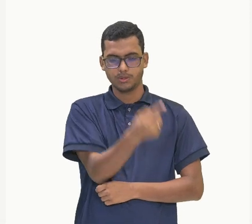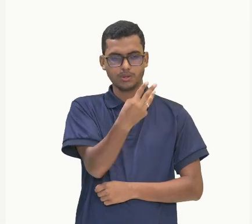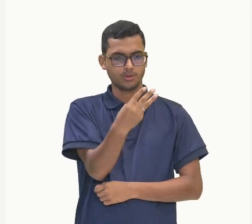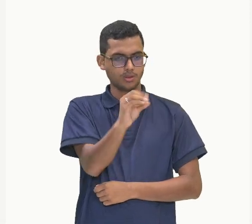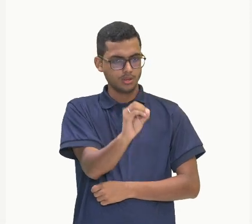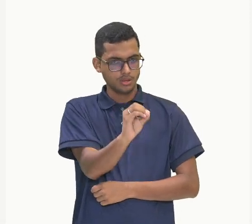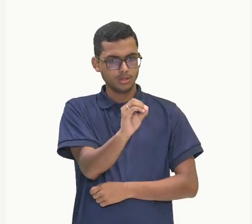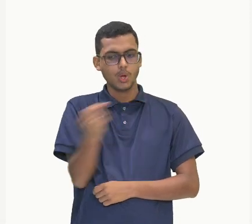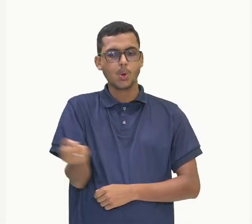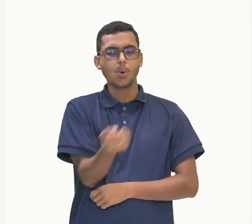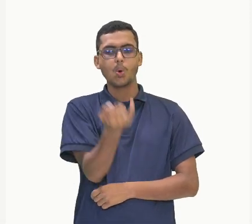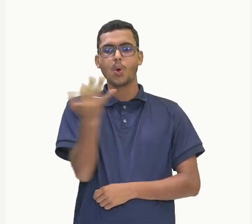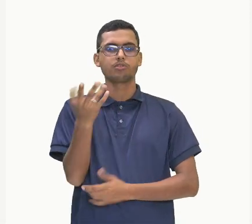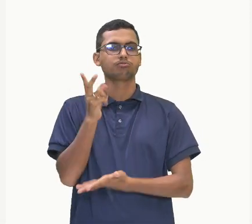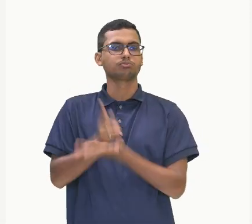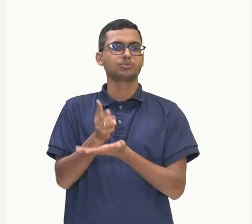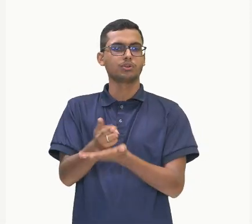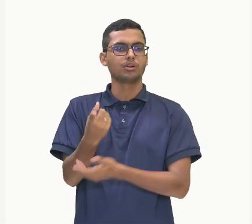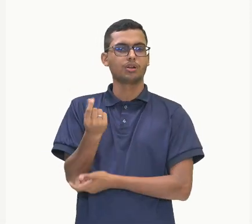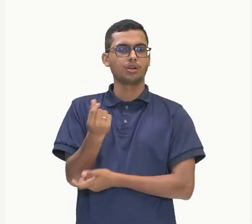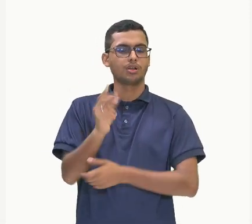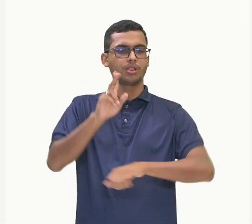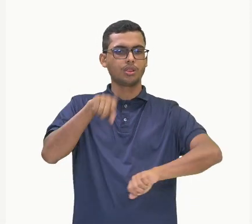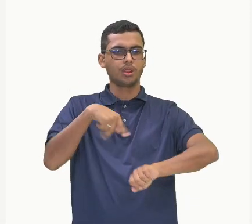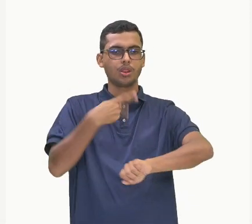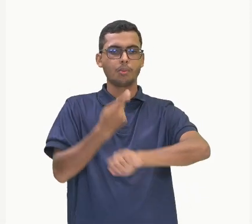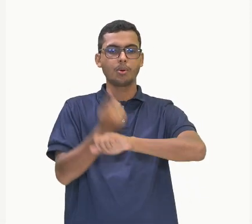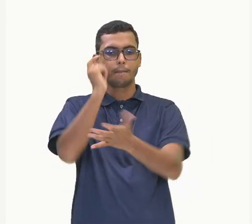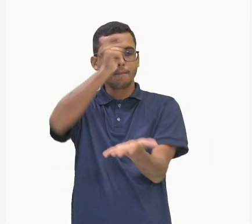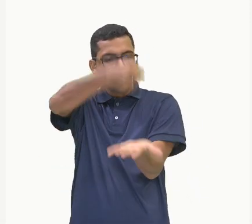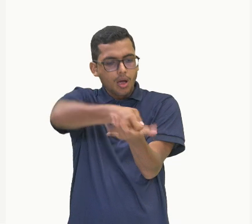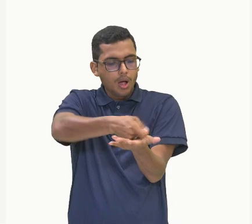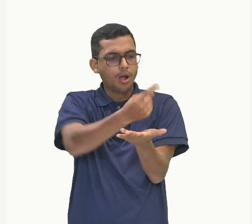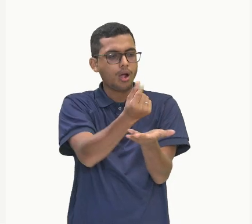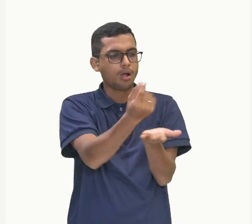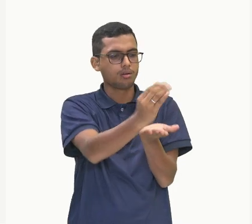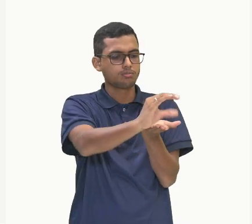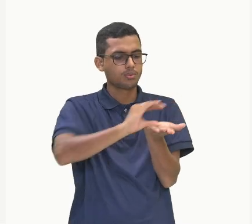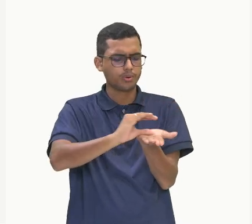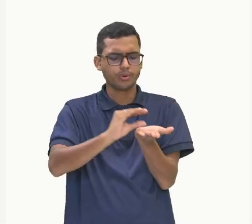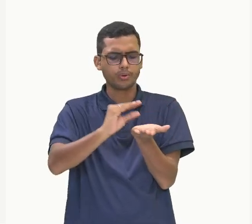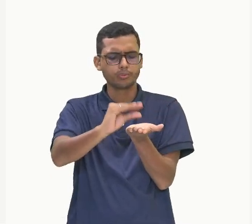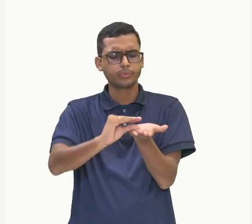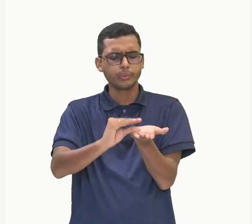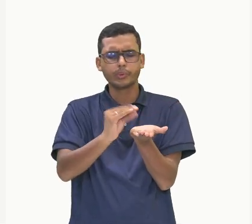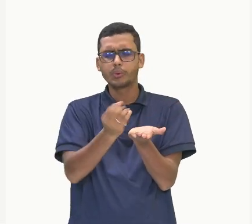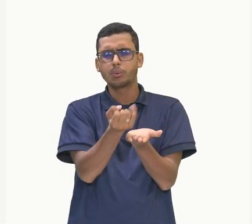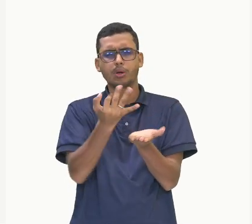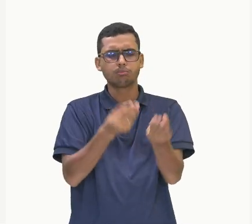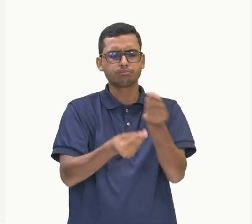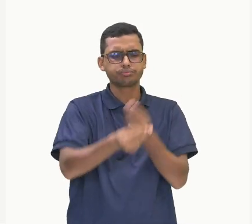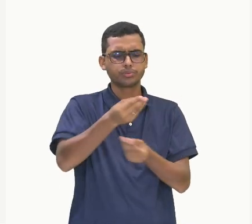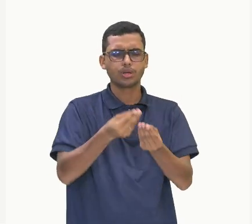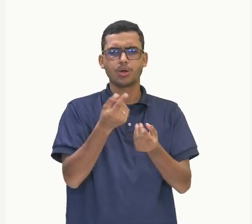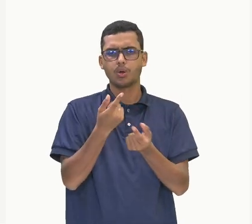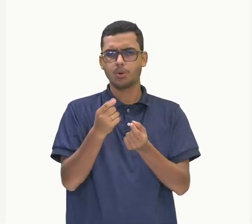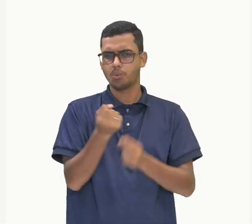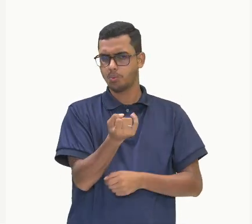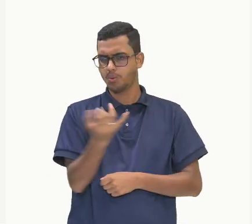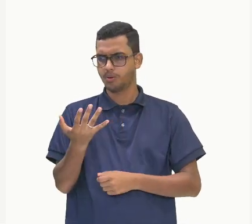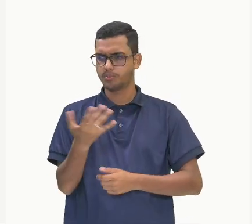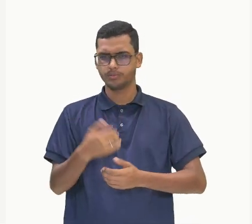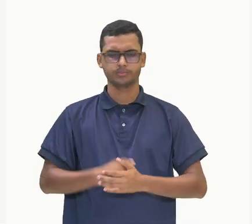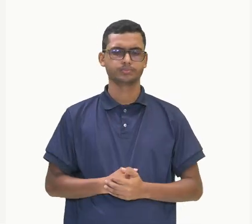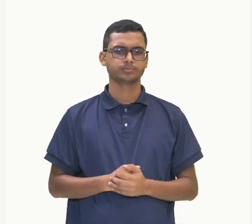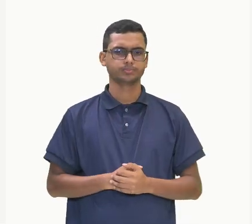Certo? E ela gastou R$ 18,30. Então, se ela gastou R$